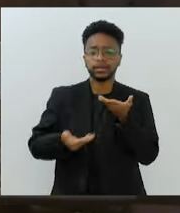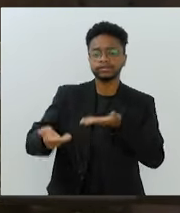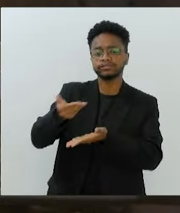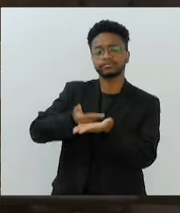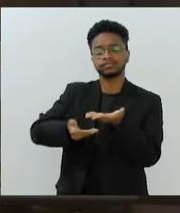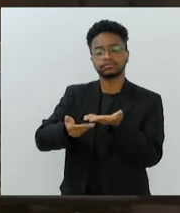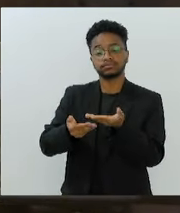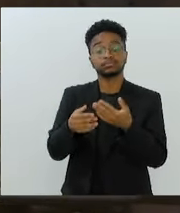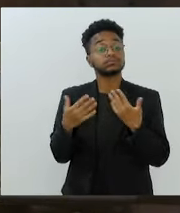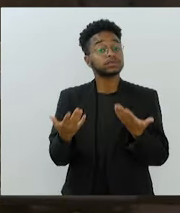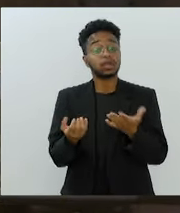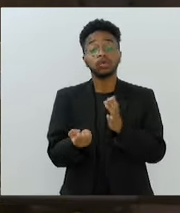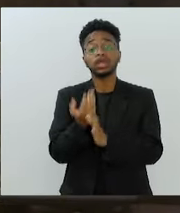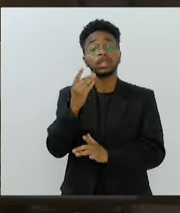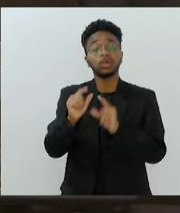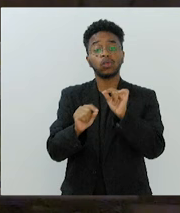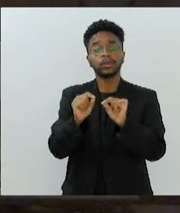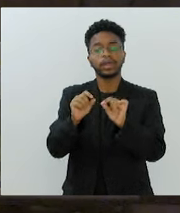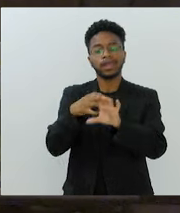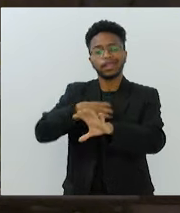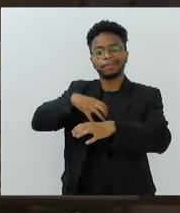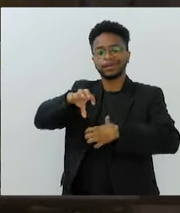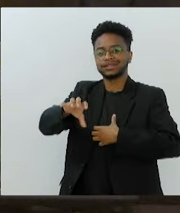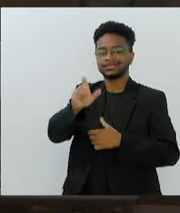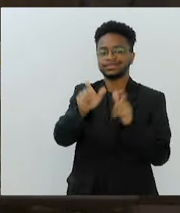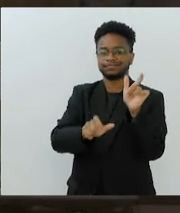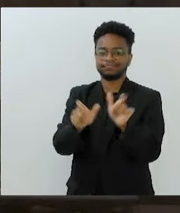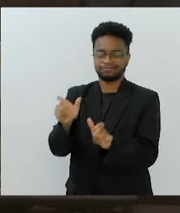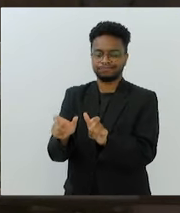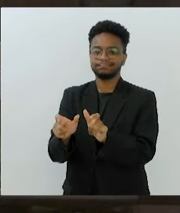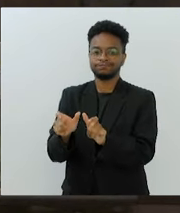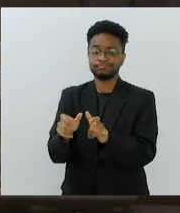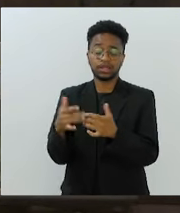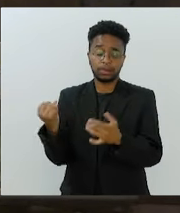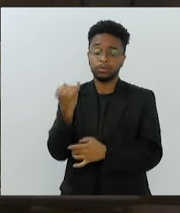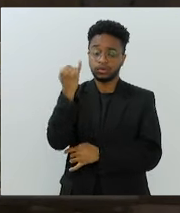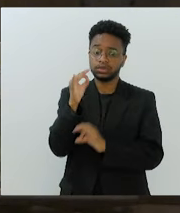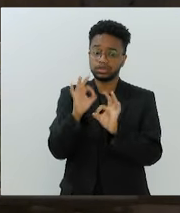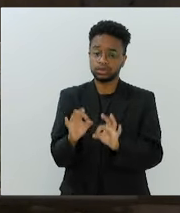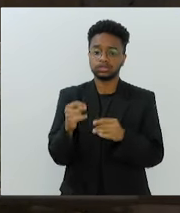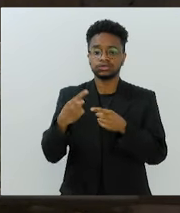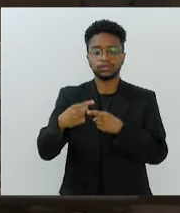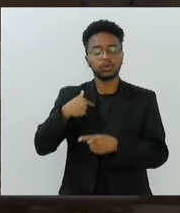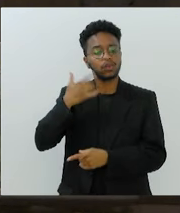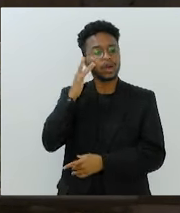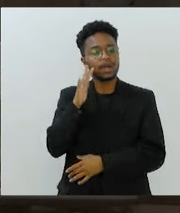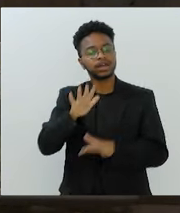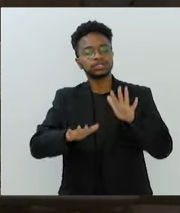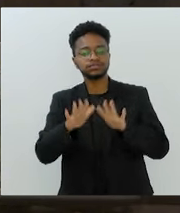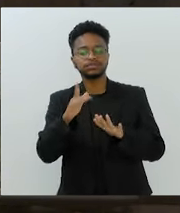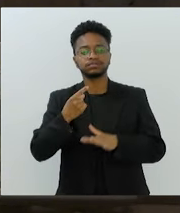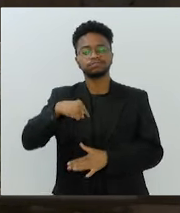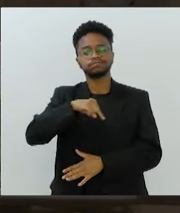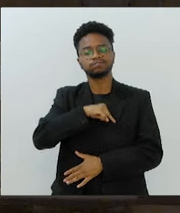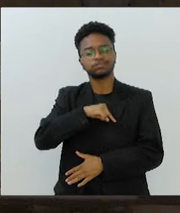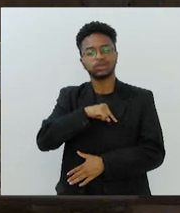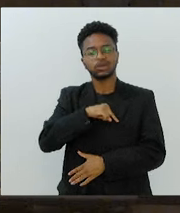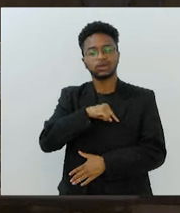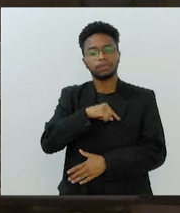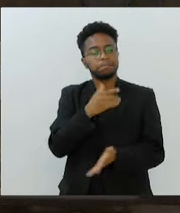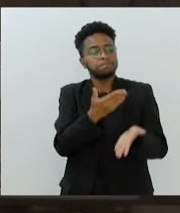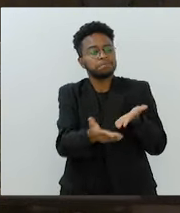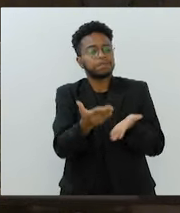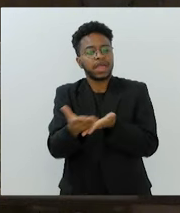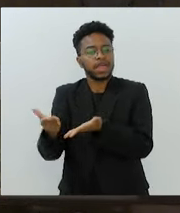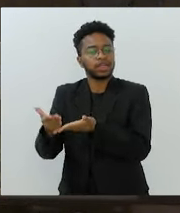cria uma empatia com as pessoas tão necessária. Eu acho que às vezes a gente perde algumas batalhas. Veja